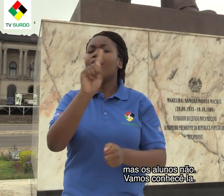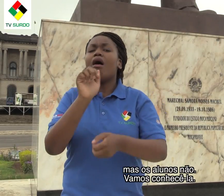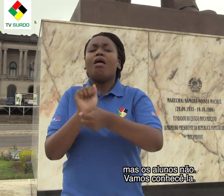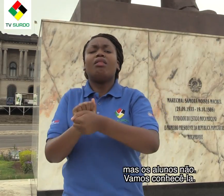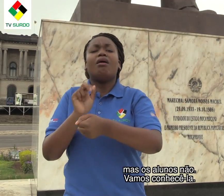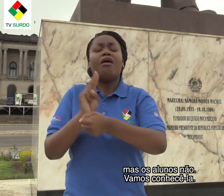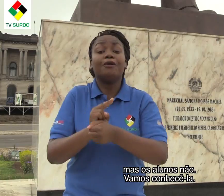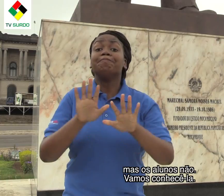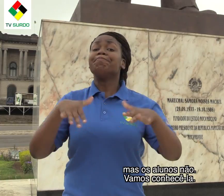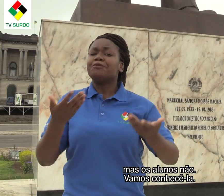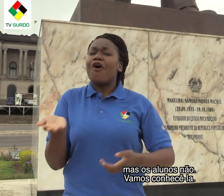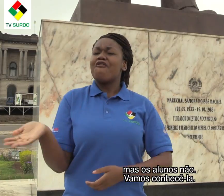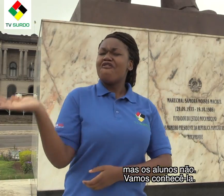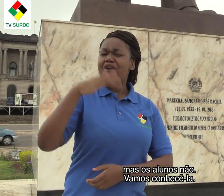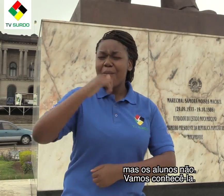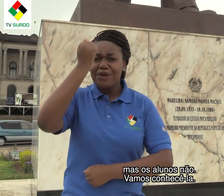Vamos conhecê-la.